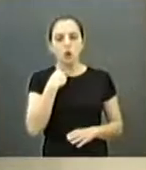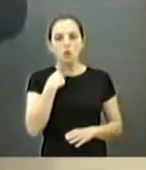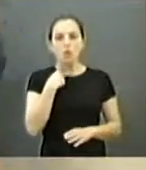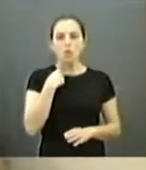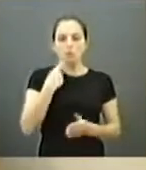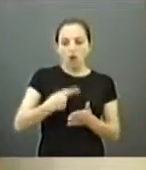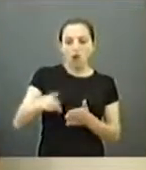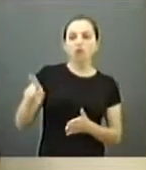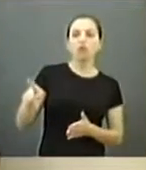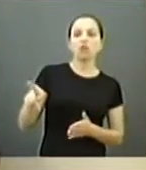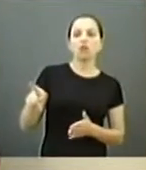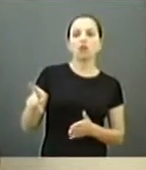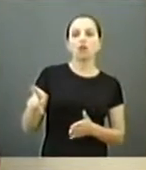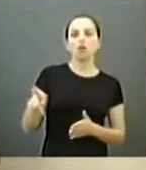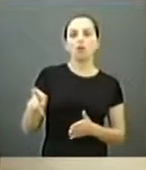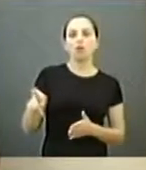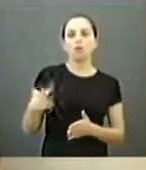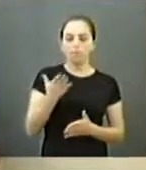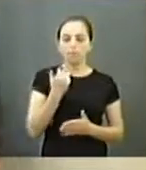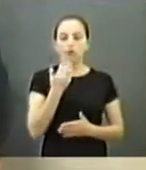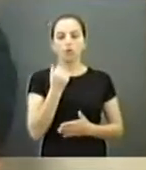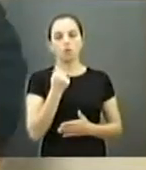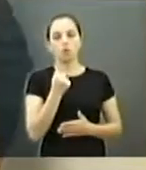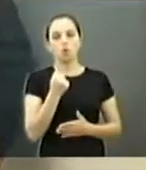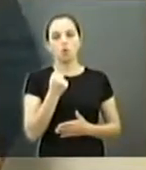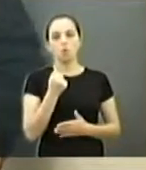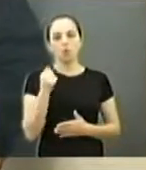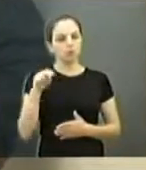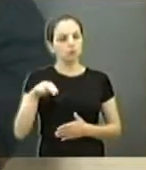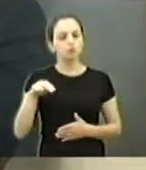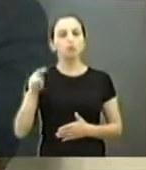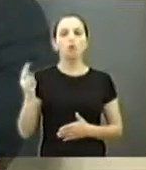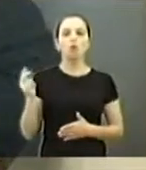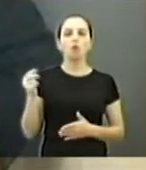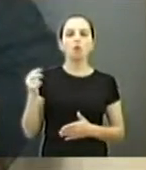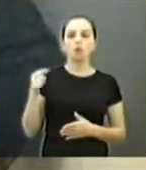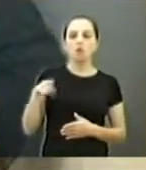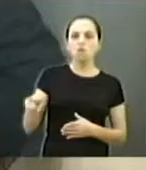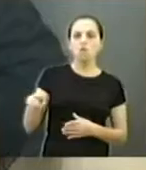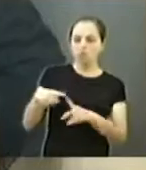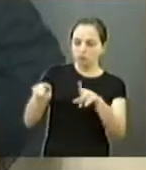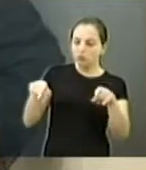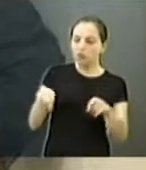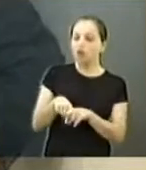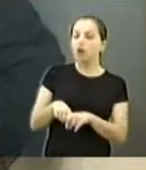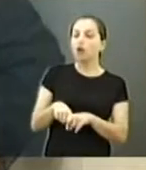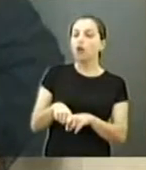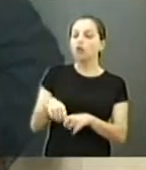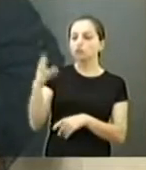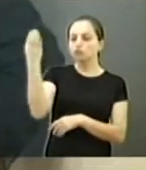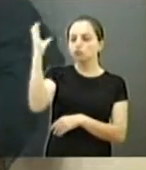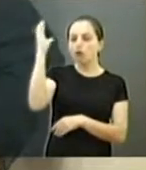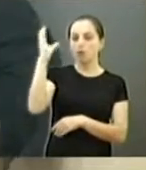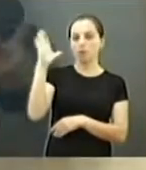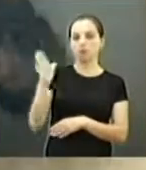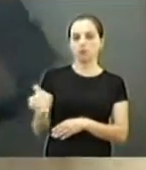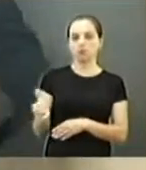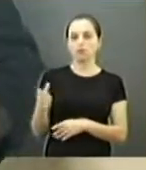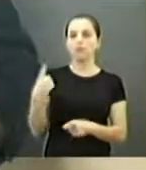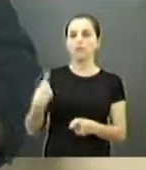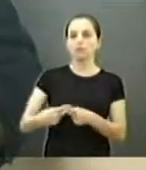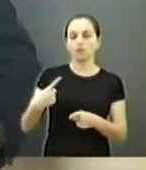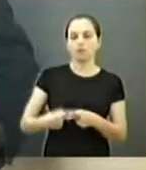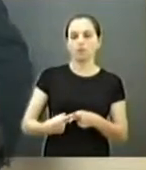falou, você está olhando minha filha também na câmara? Mesmo se o cara nunca entrou na sala de monitoramento. Por